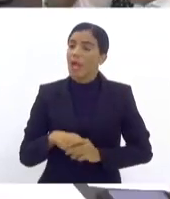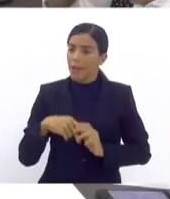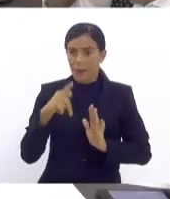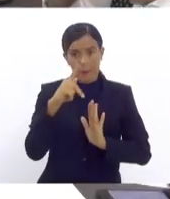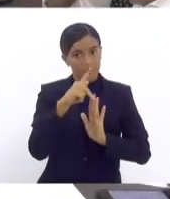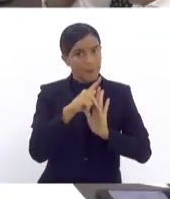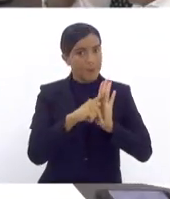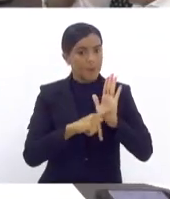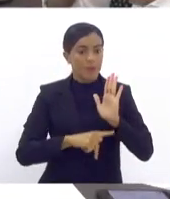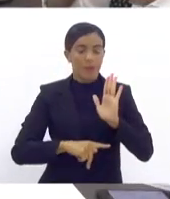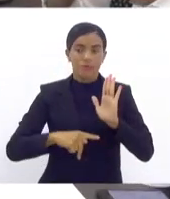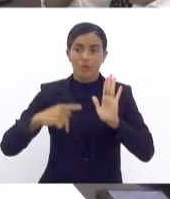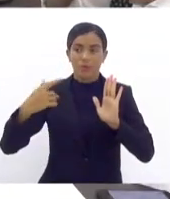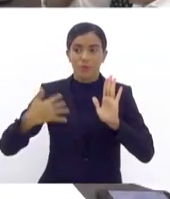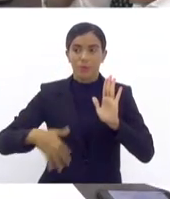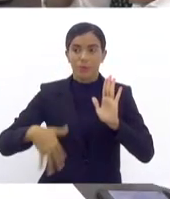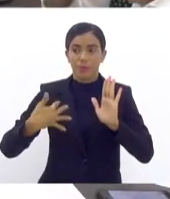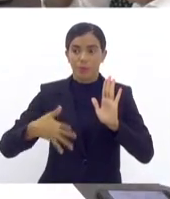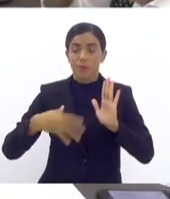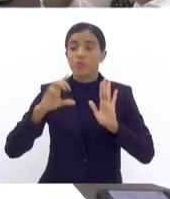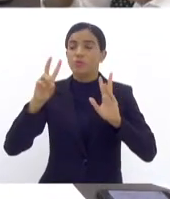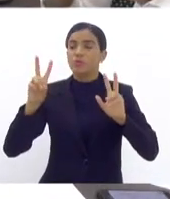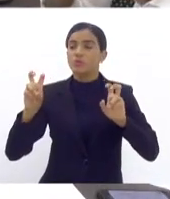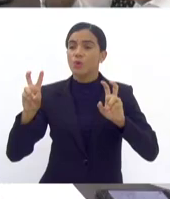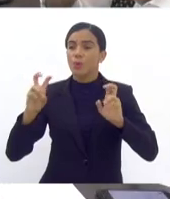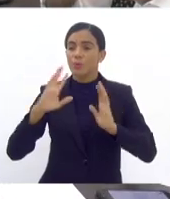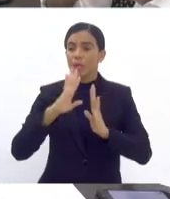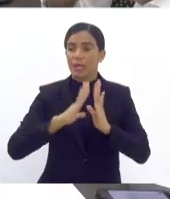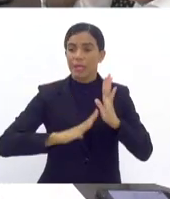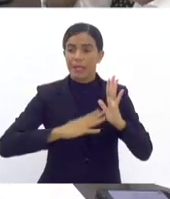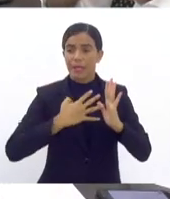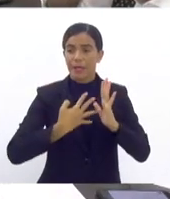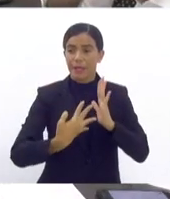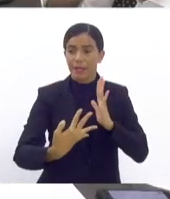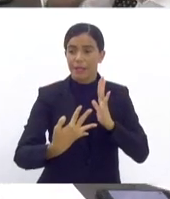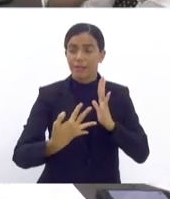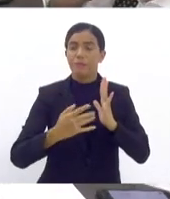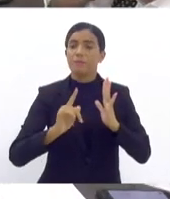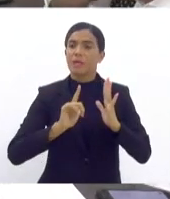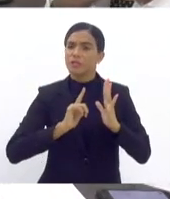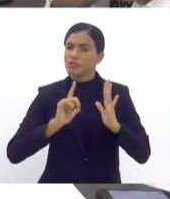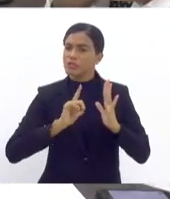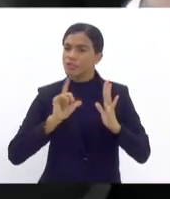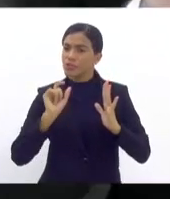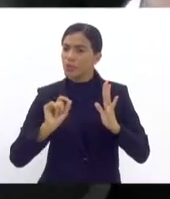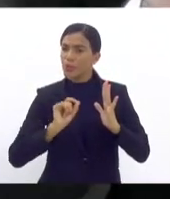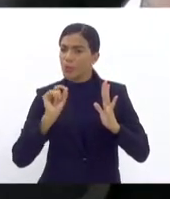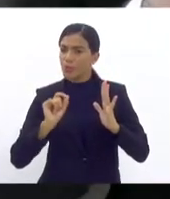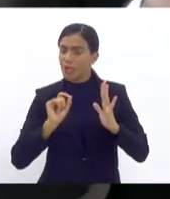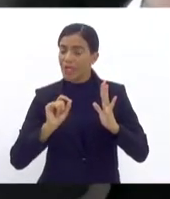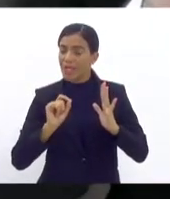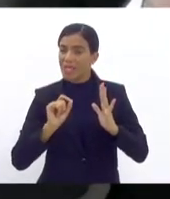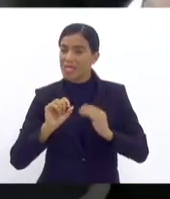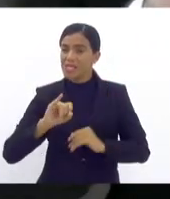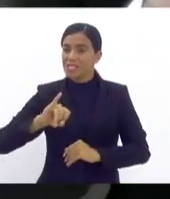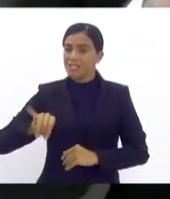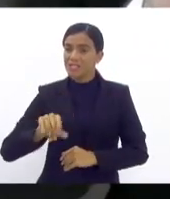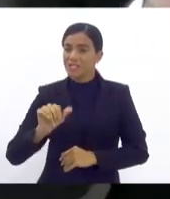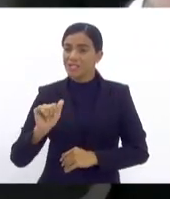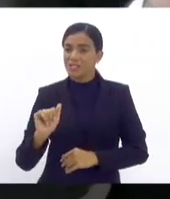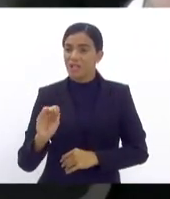projeto supostamente sobre calendário, mas que continha uma disposição jabuti